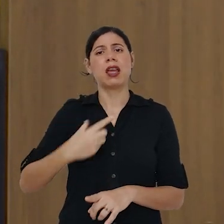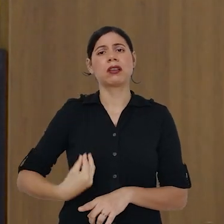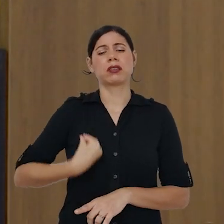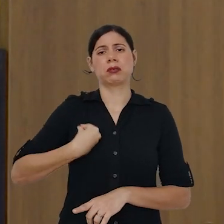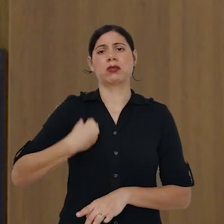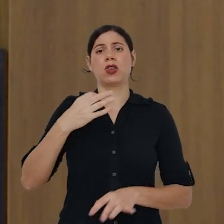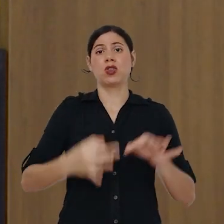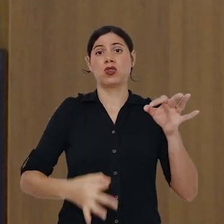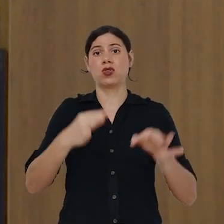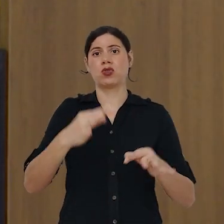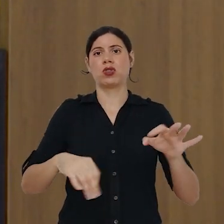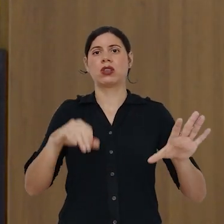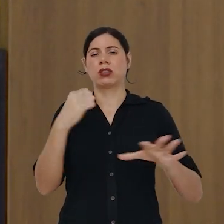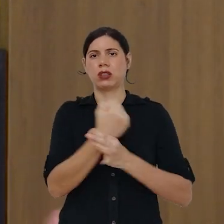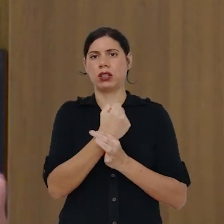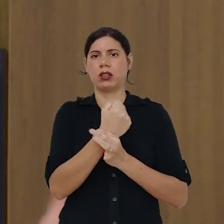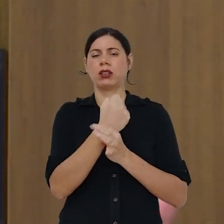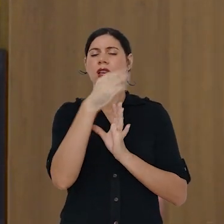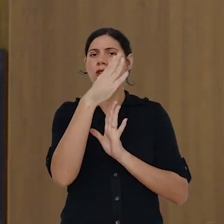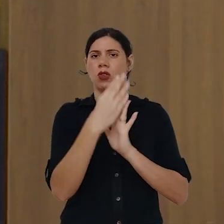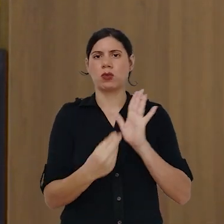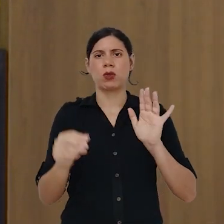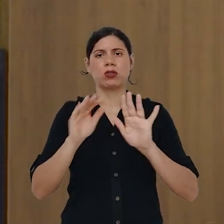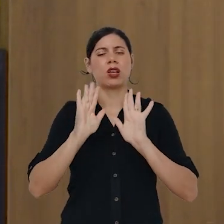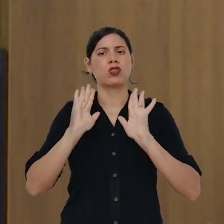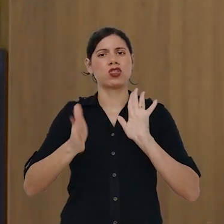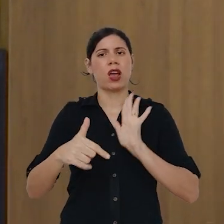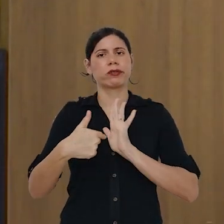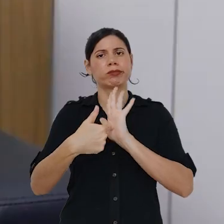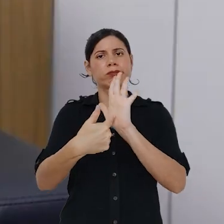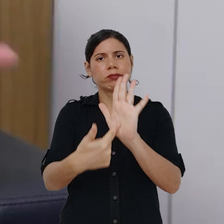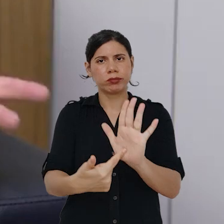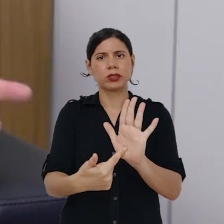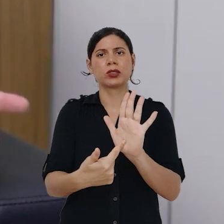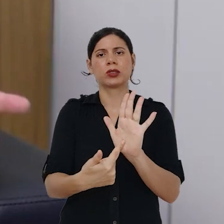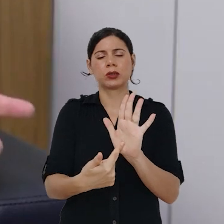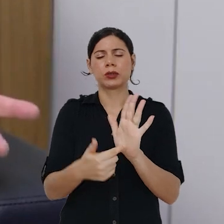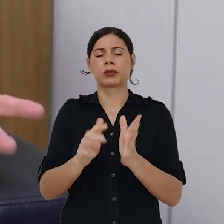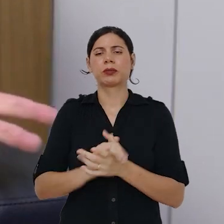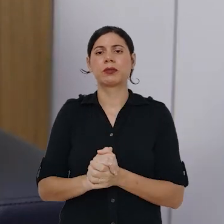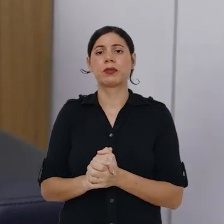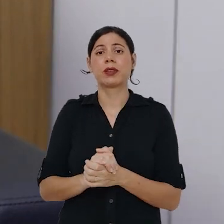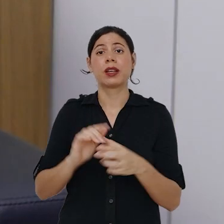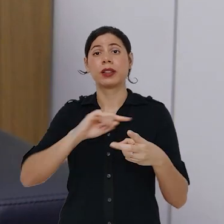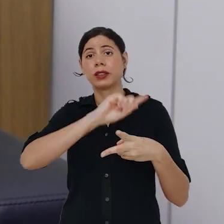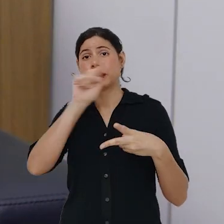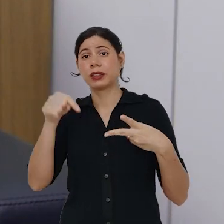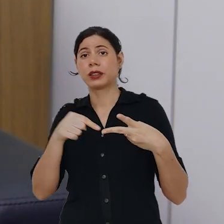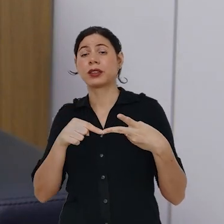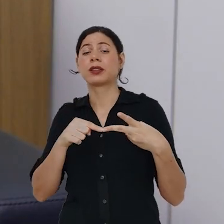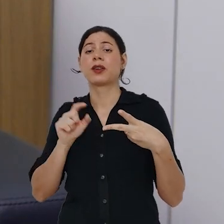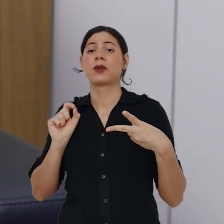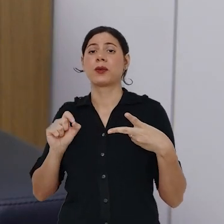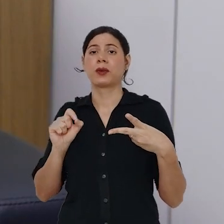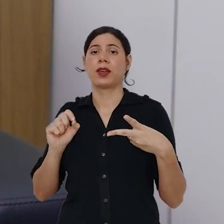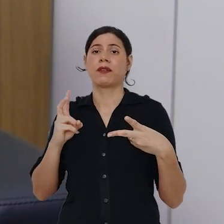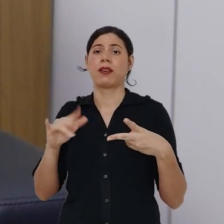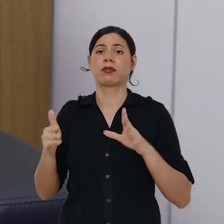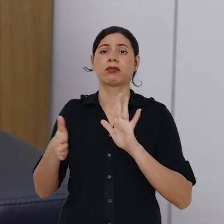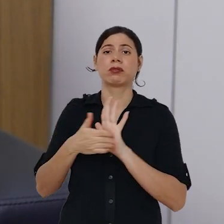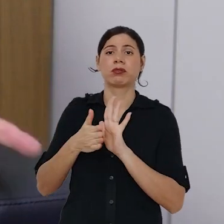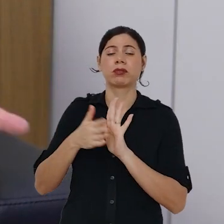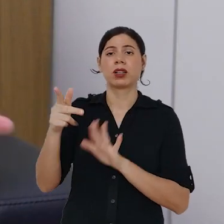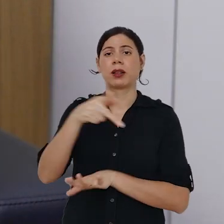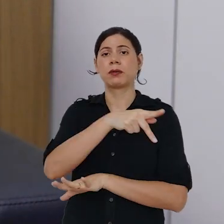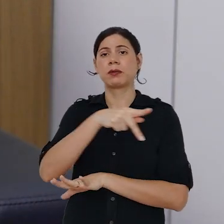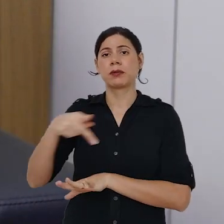todos os modelos estão na mesa, tá? Isso que vai ser objeto de deliberação. Ao lado disso, ele vai também propor à presidência, de